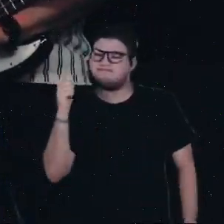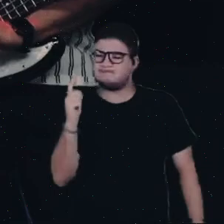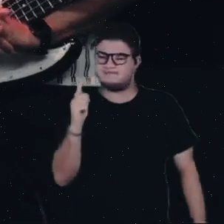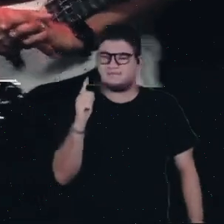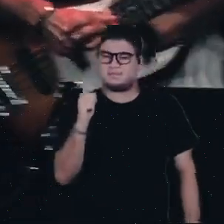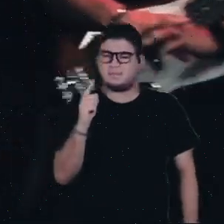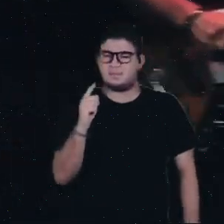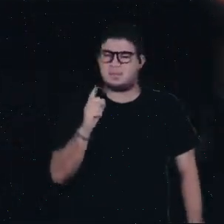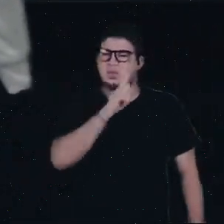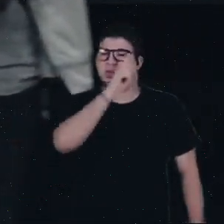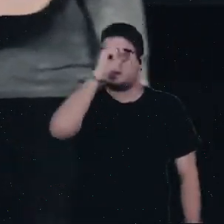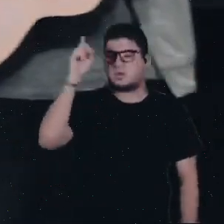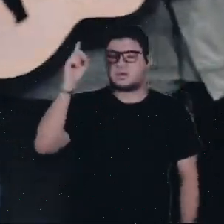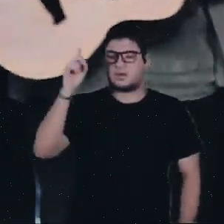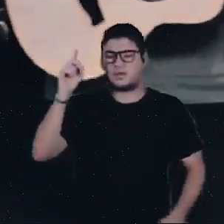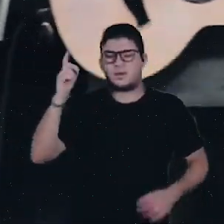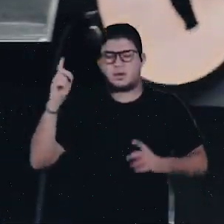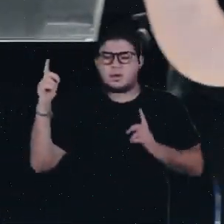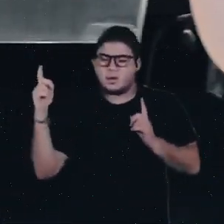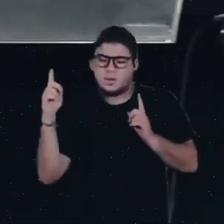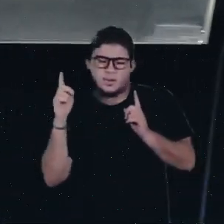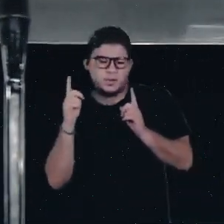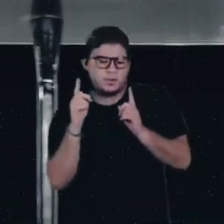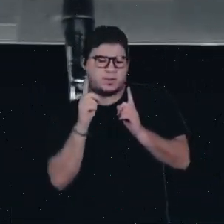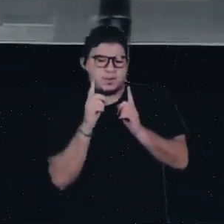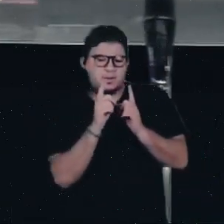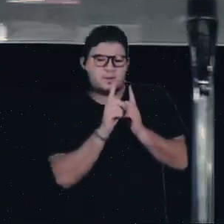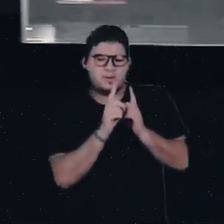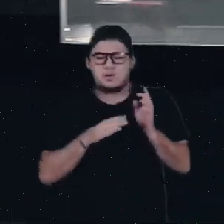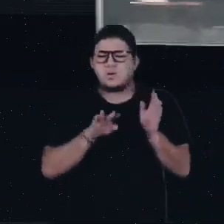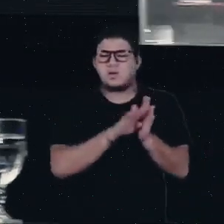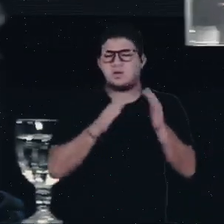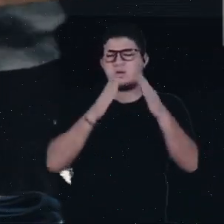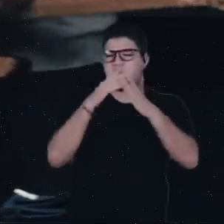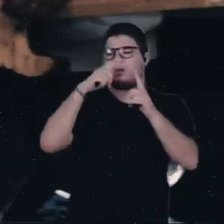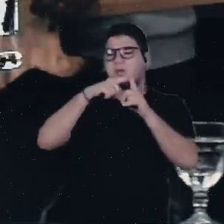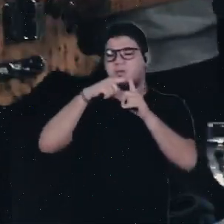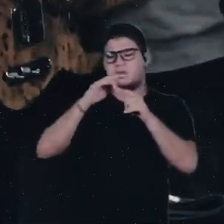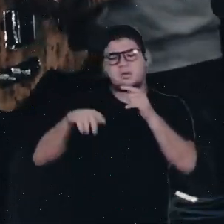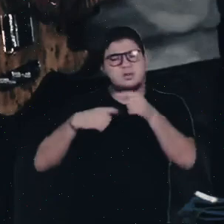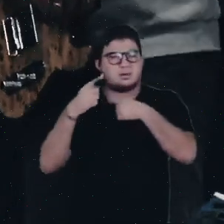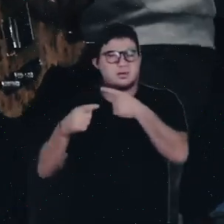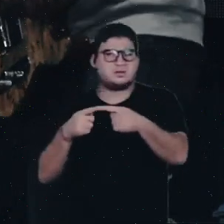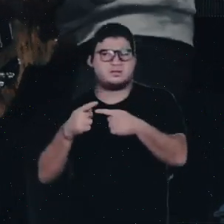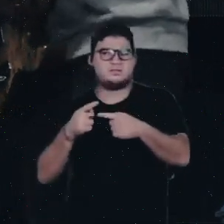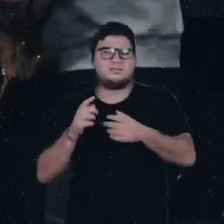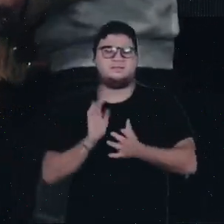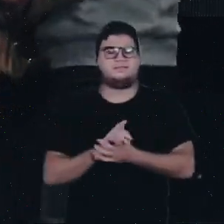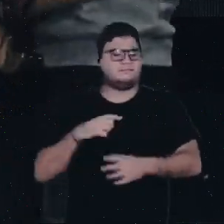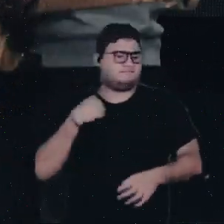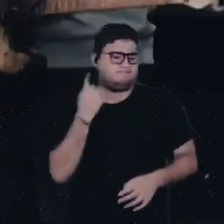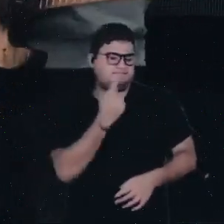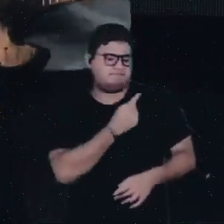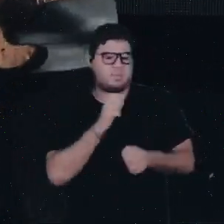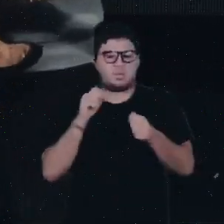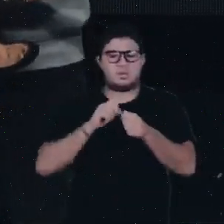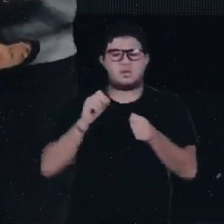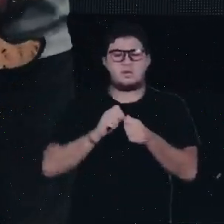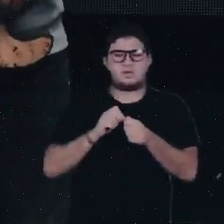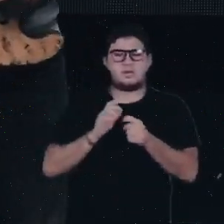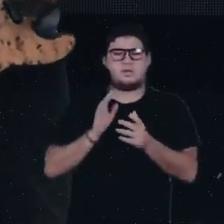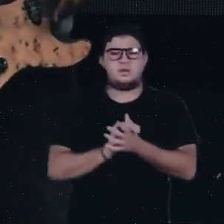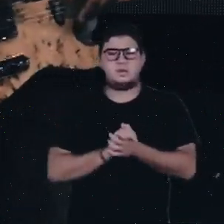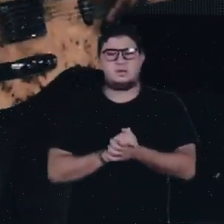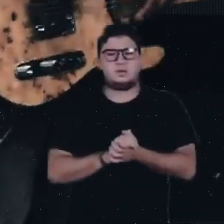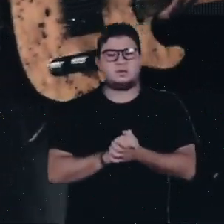E nesse dia ele foi, pegou as irmãzinhas, trouxe elas para a igreja. E depois a gente ia fazer alguma coisa do Ministério